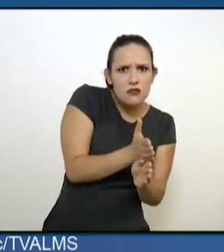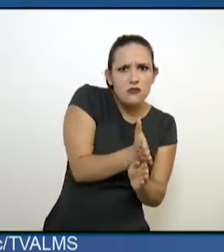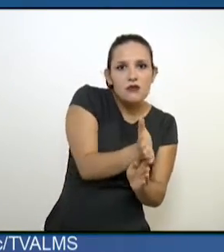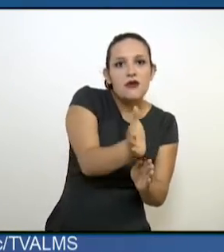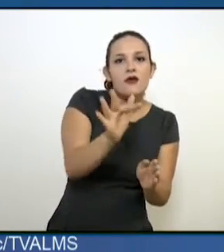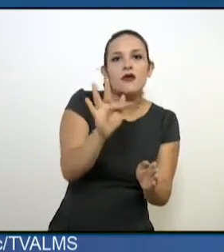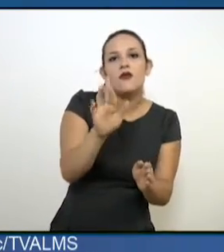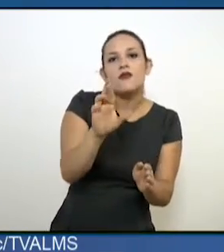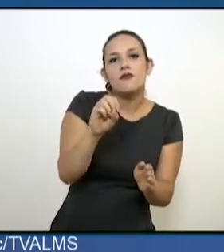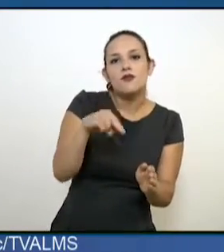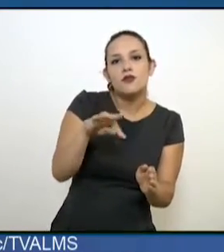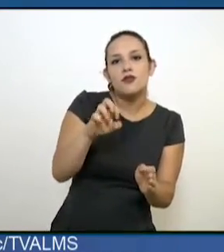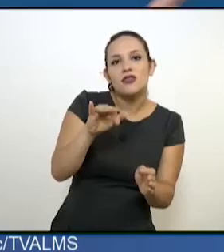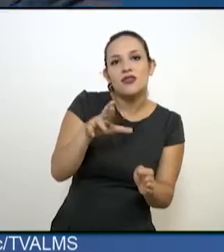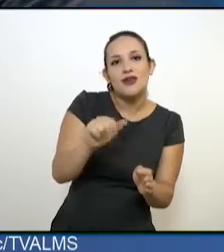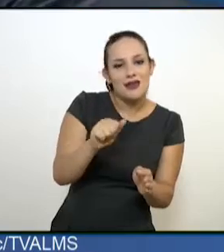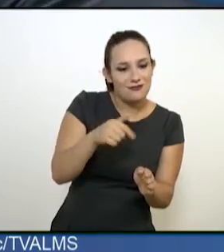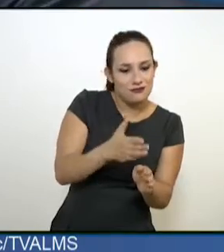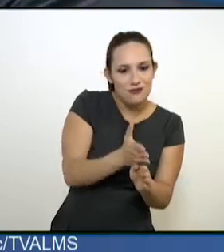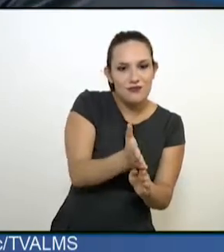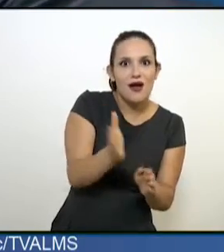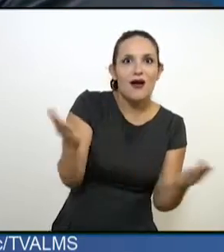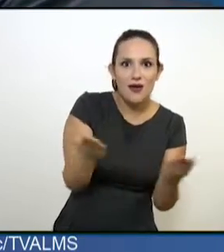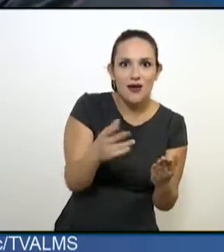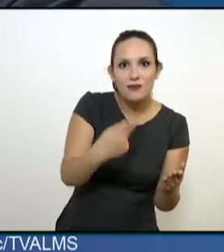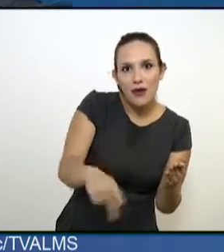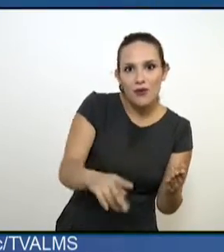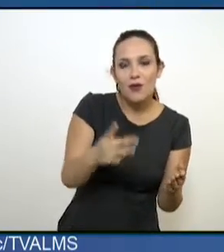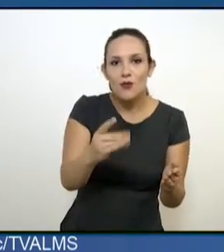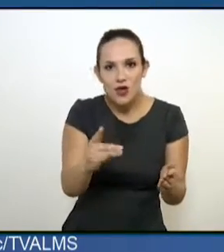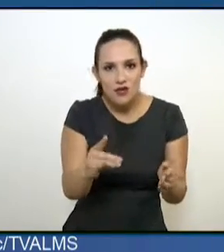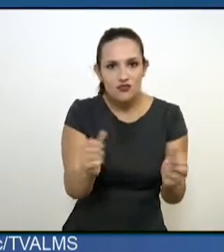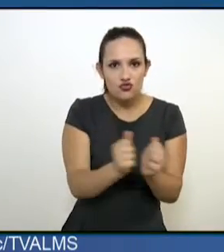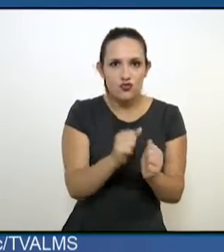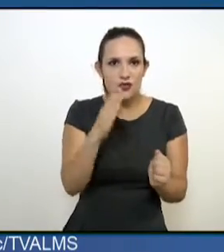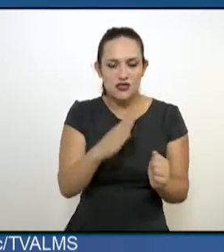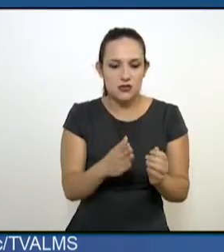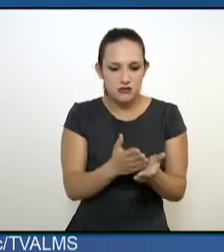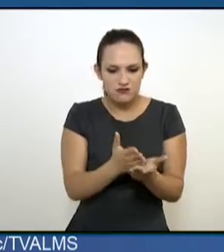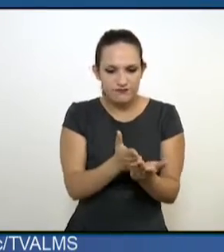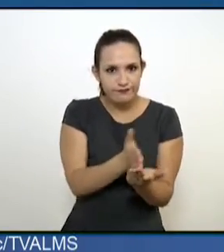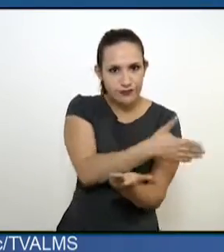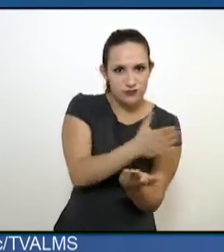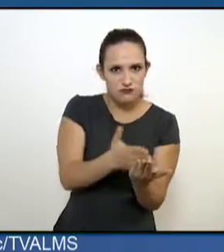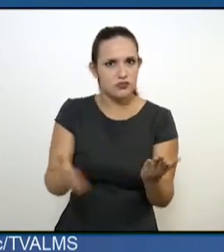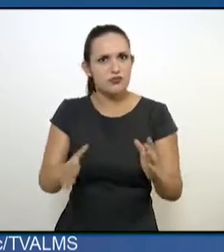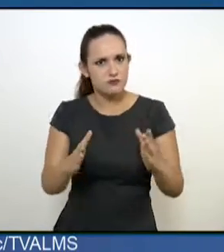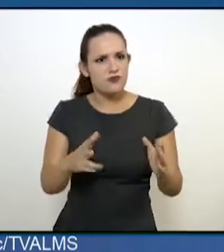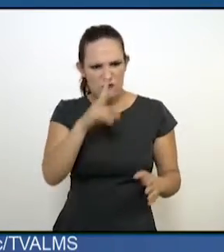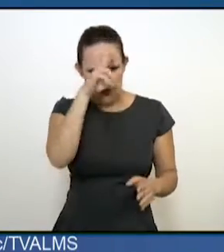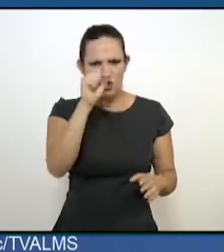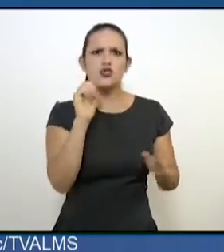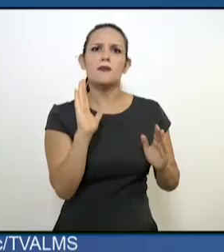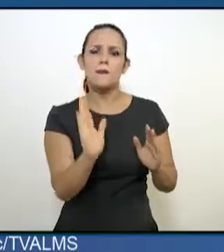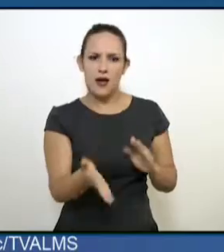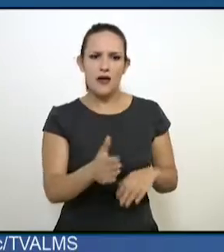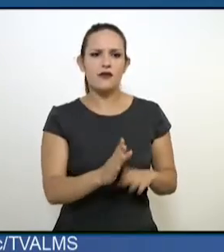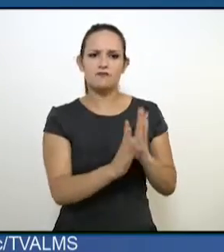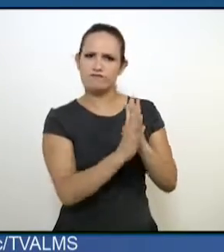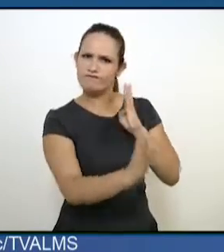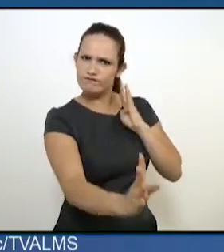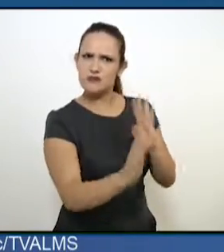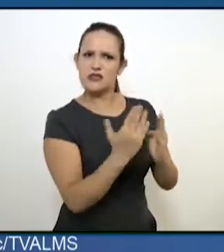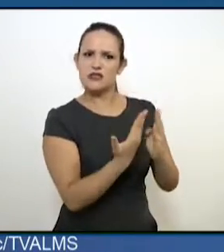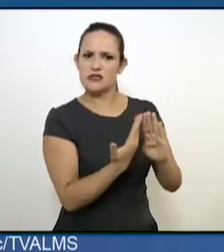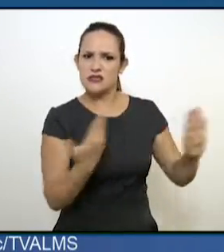anos. Nunca ninguém fez nada, está aí, do jeito que está hoje. Se já está provado que o corredor de armas, que o corredor de